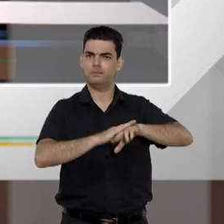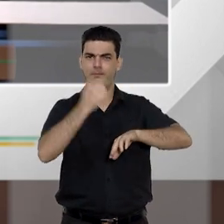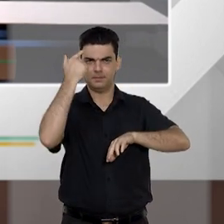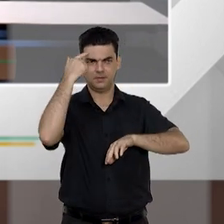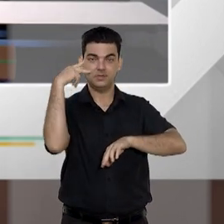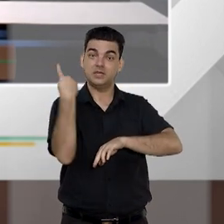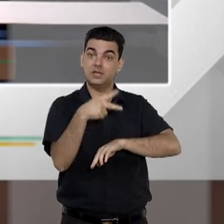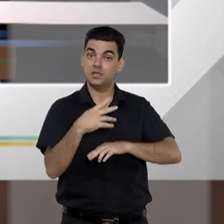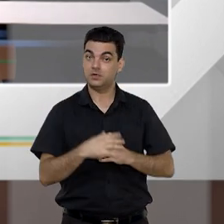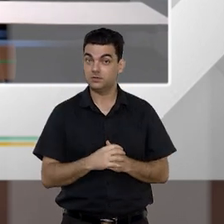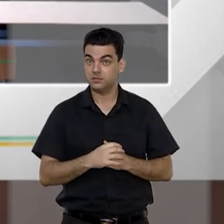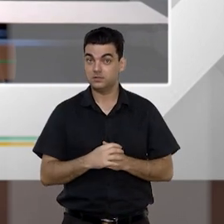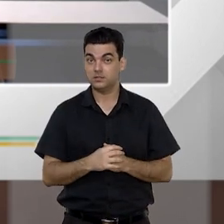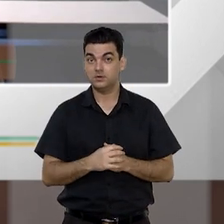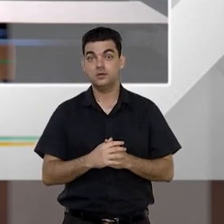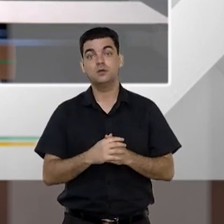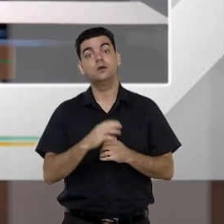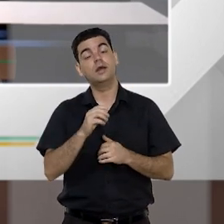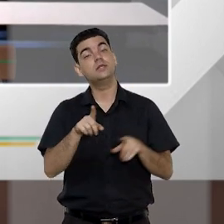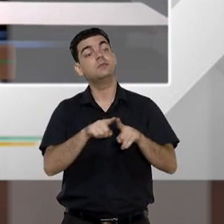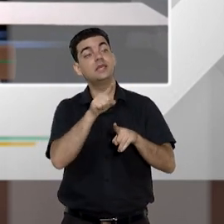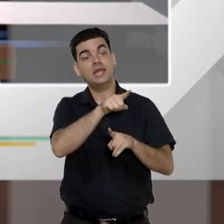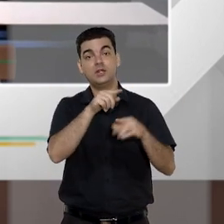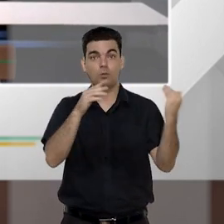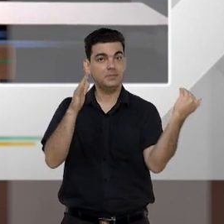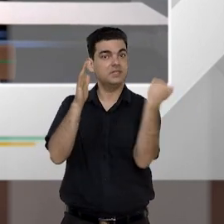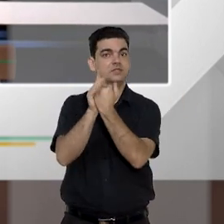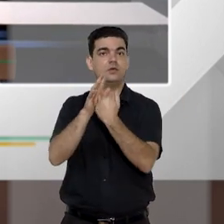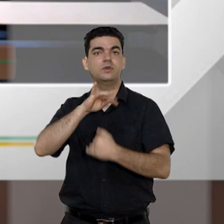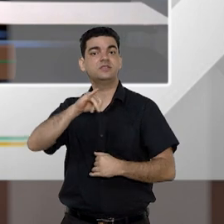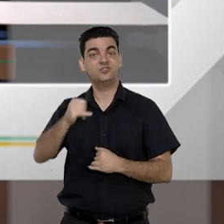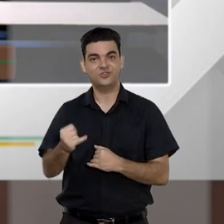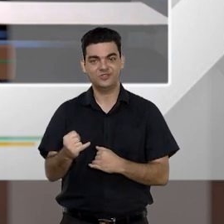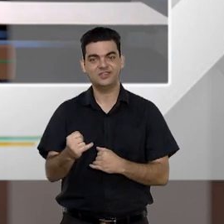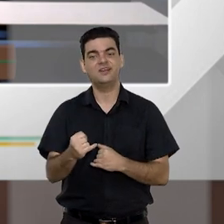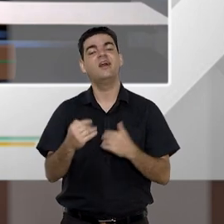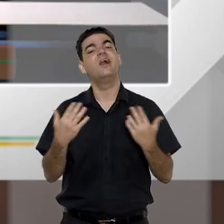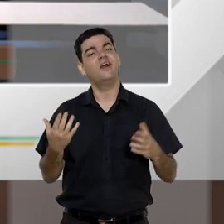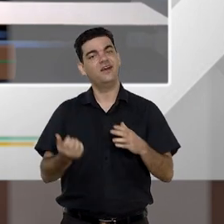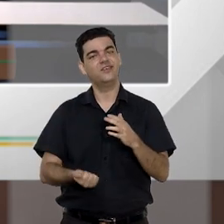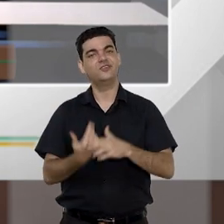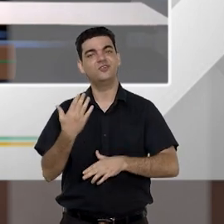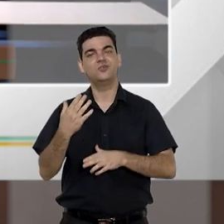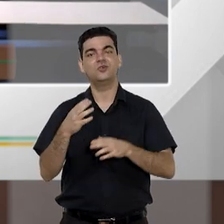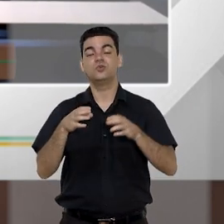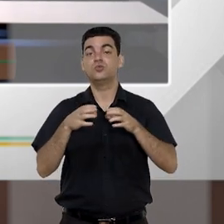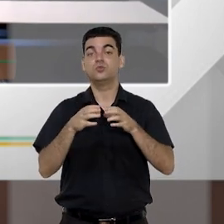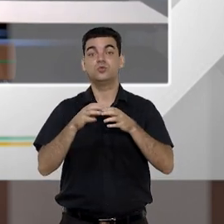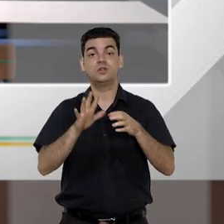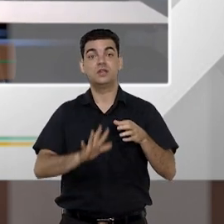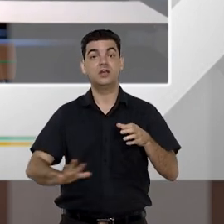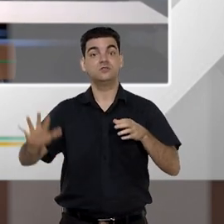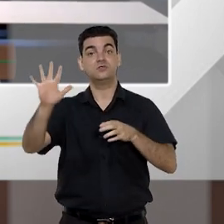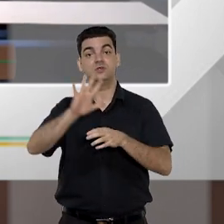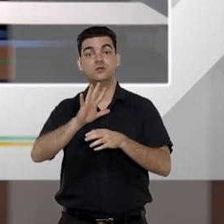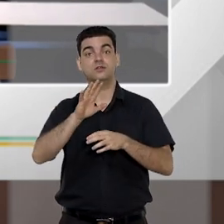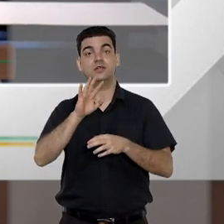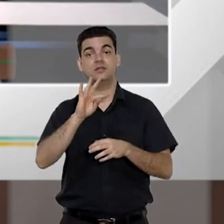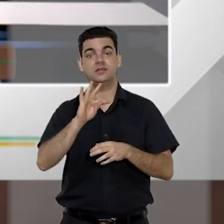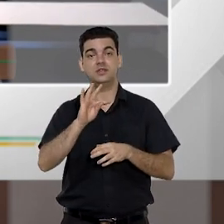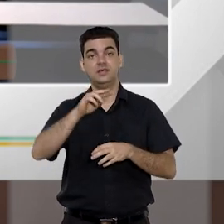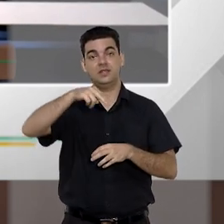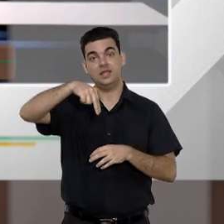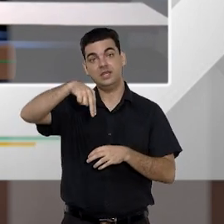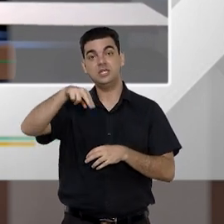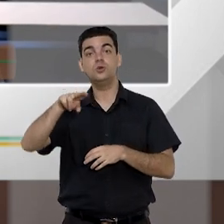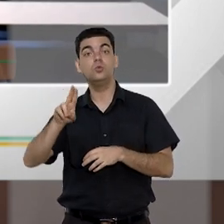o respeito aos entendimentos consolidados do STJ. Então, assim veio a Turma Nacional de Uniformização,